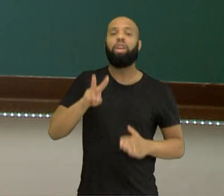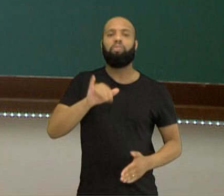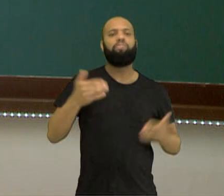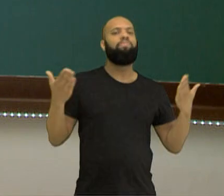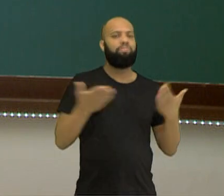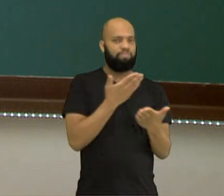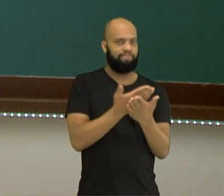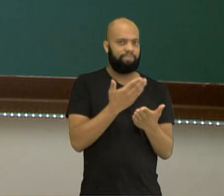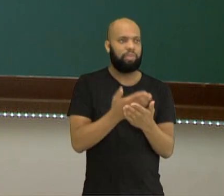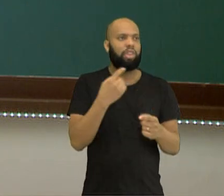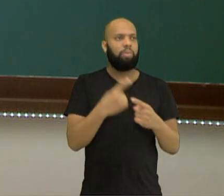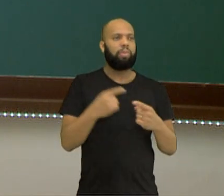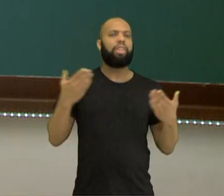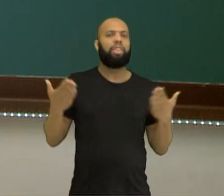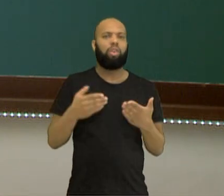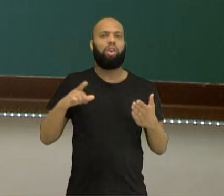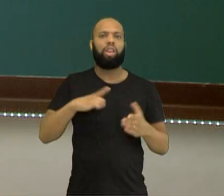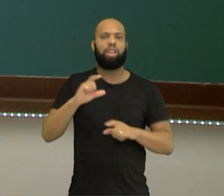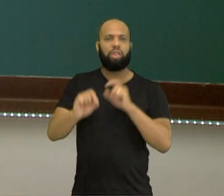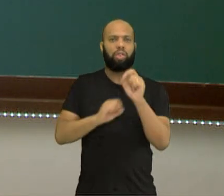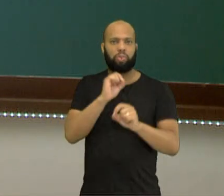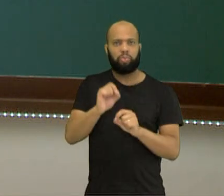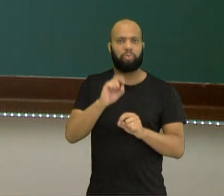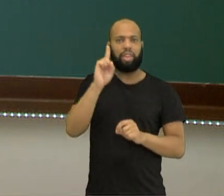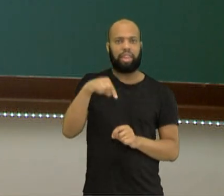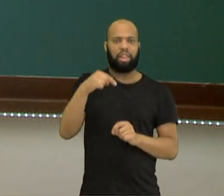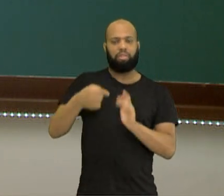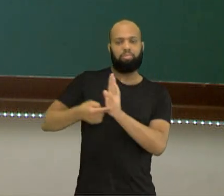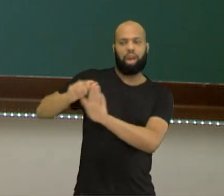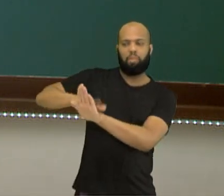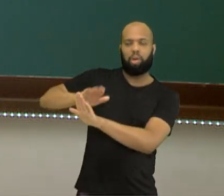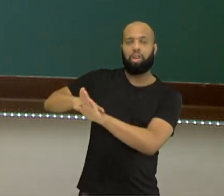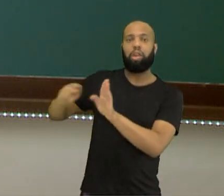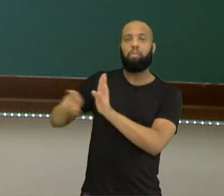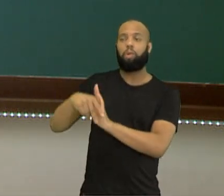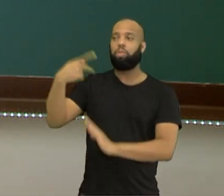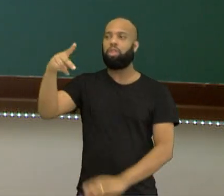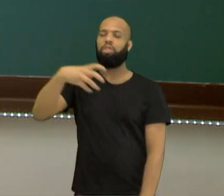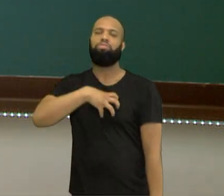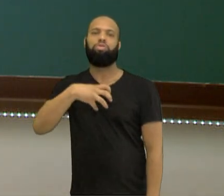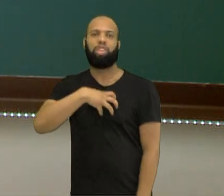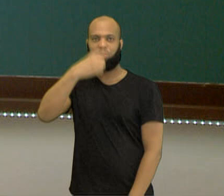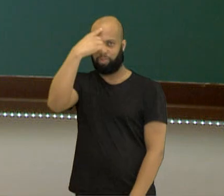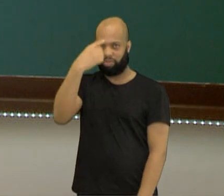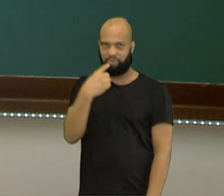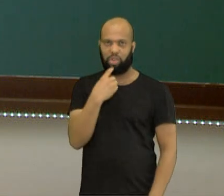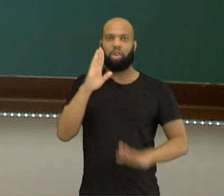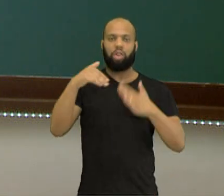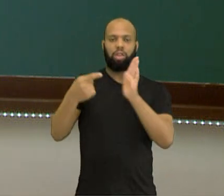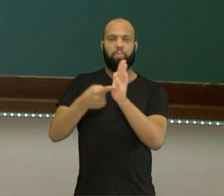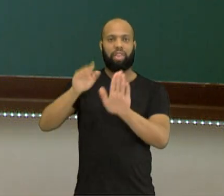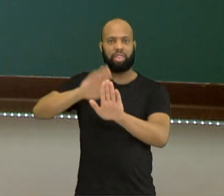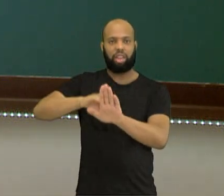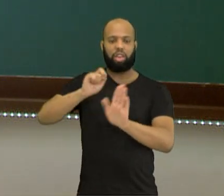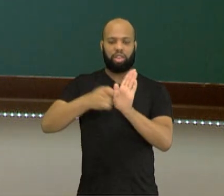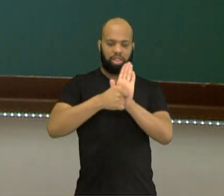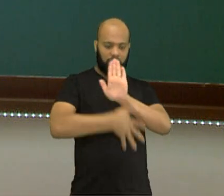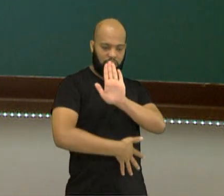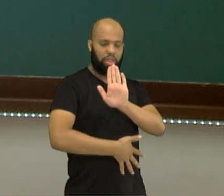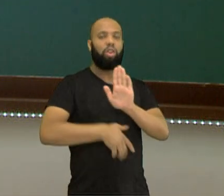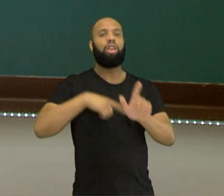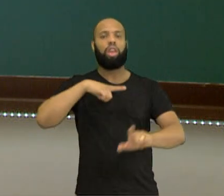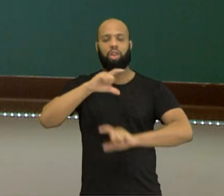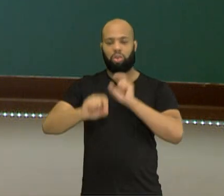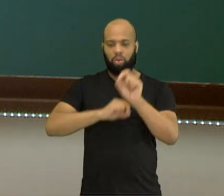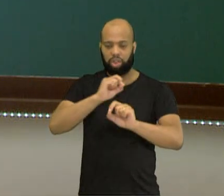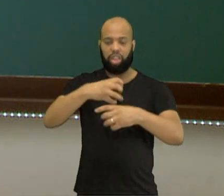agora, esta subjetividade do autor. Então, a metáfora é uma figura de linguagem que estabelece